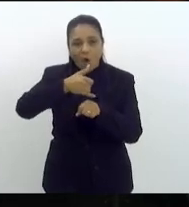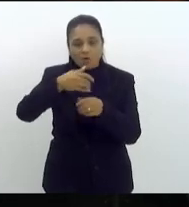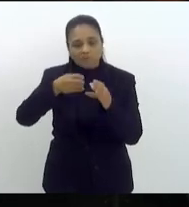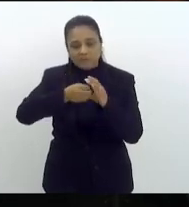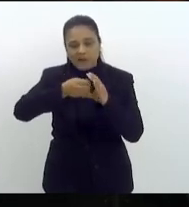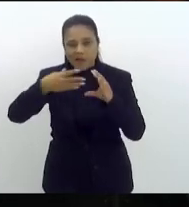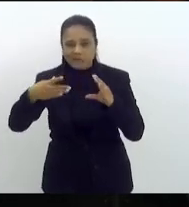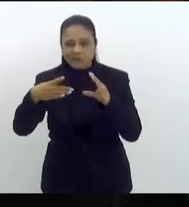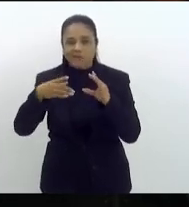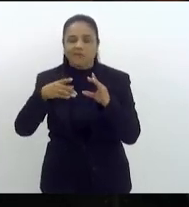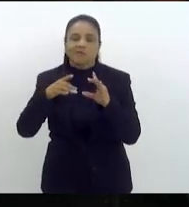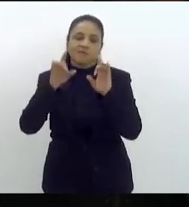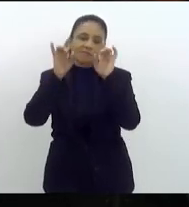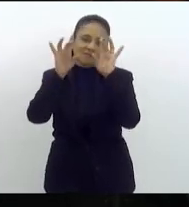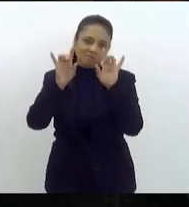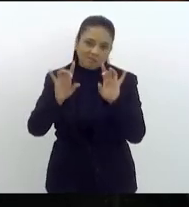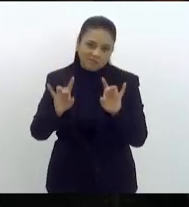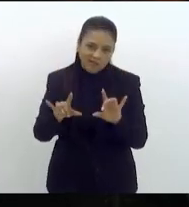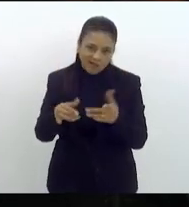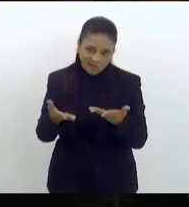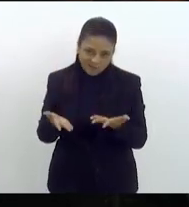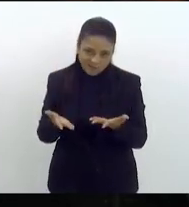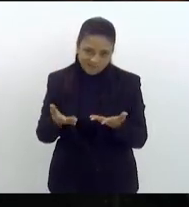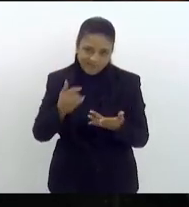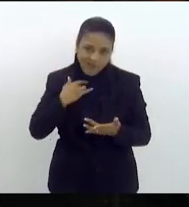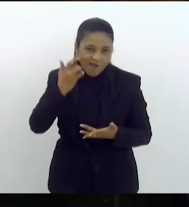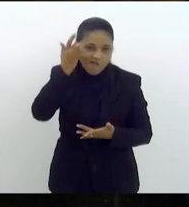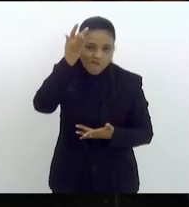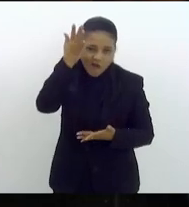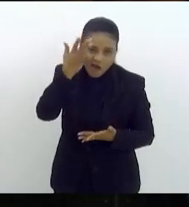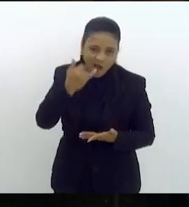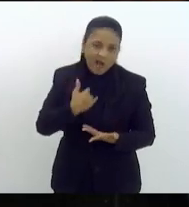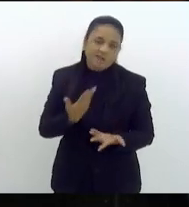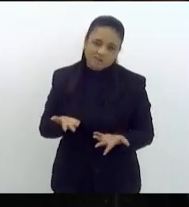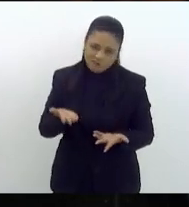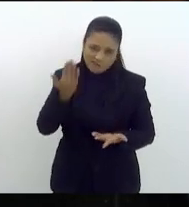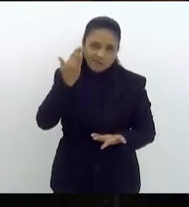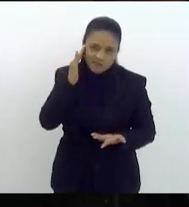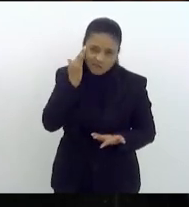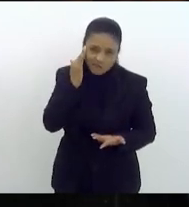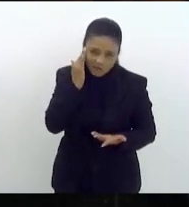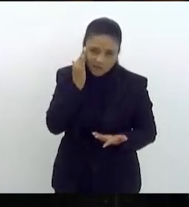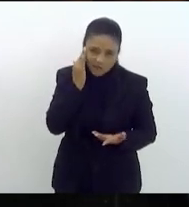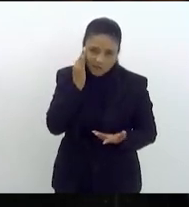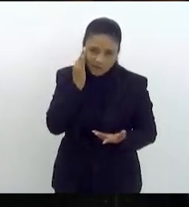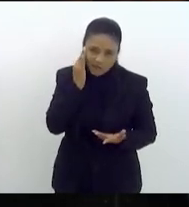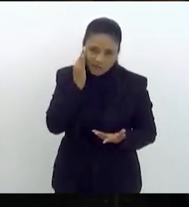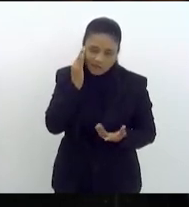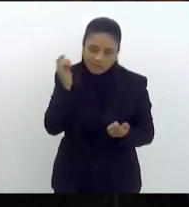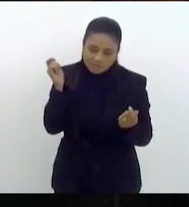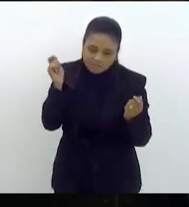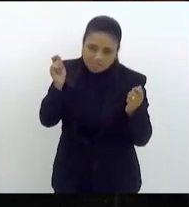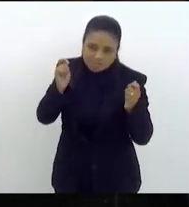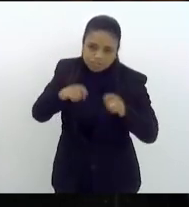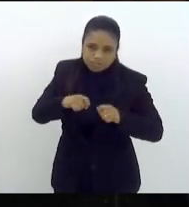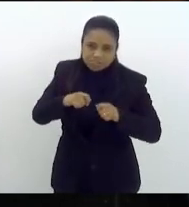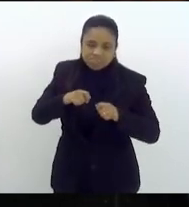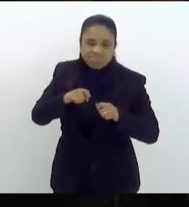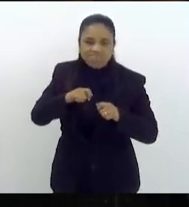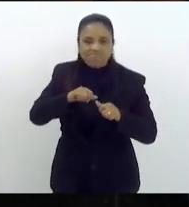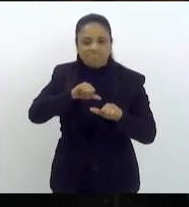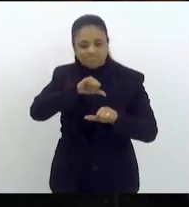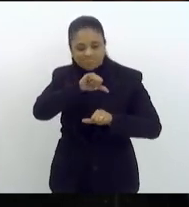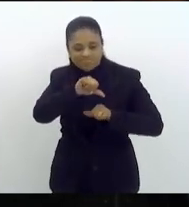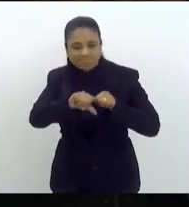e por via de consequência fica fácil de se entender que as possíveis distorções existentes